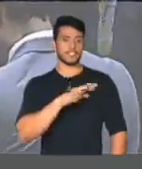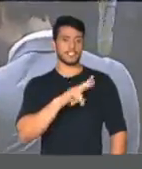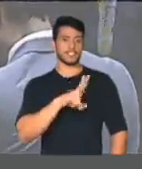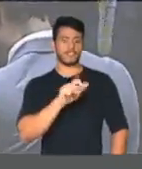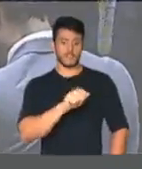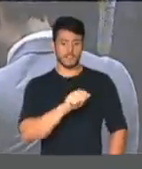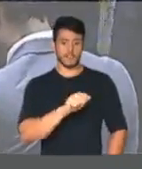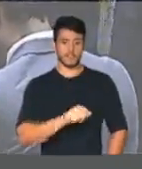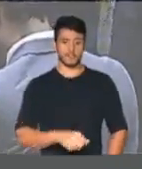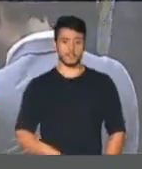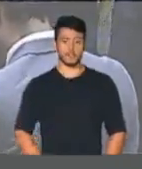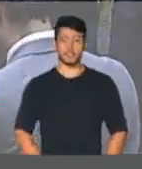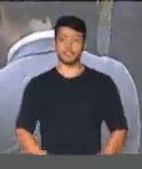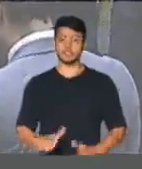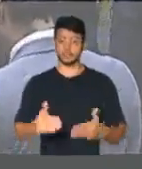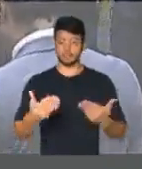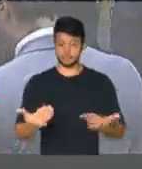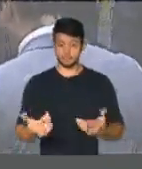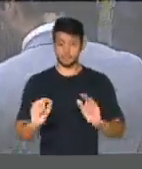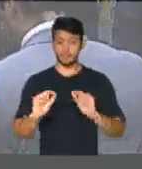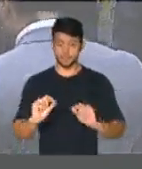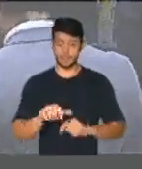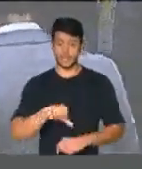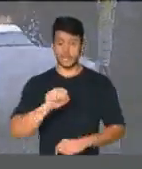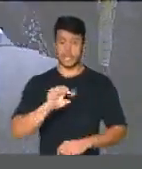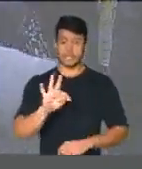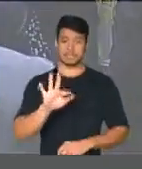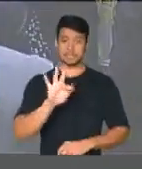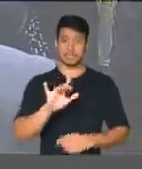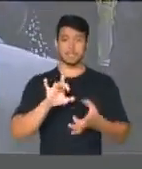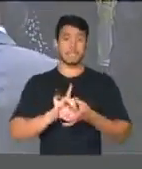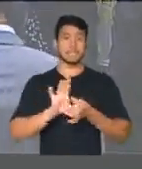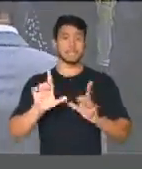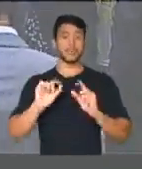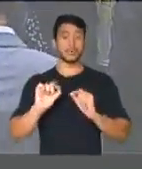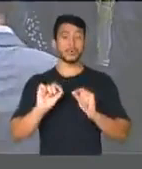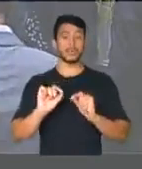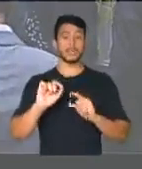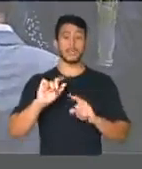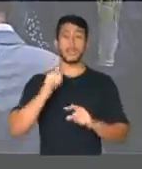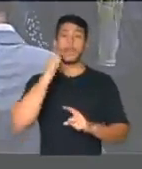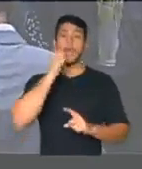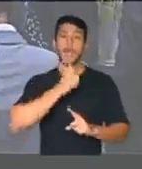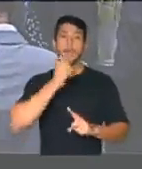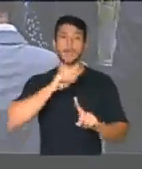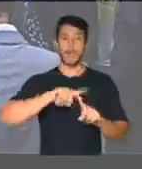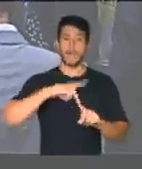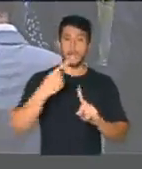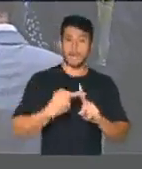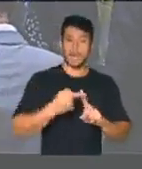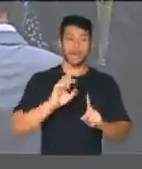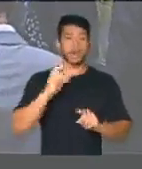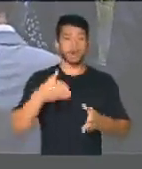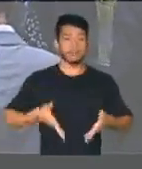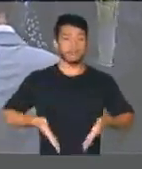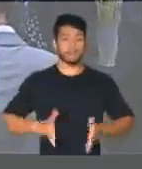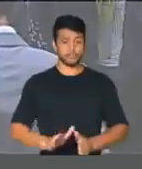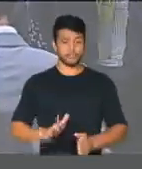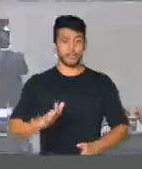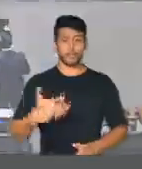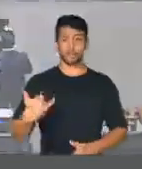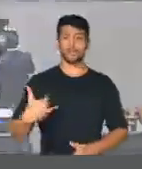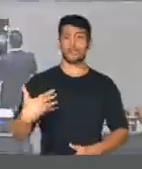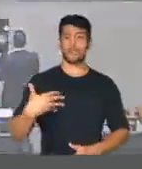que o Supremo Tribunal Federal recentemente concedeu, né, um habeas corpus coletivo a gestantes e mães de filhos com até 12 anos presas preventivamente,